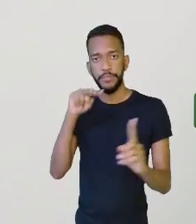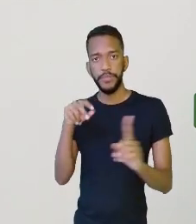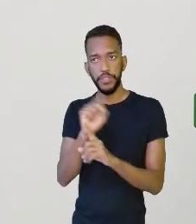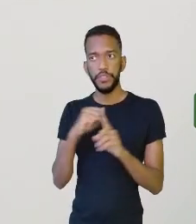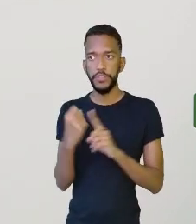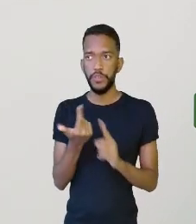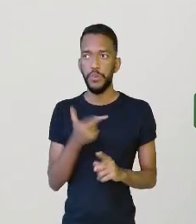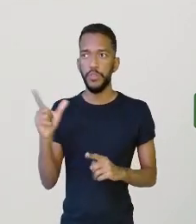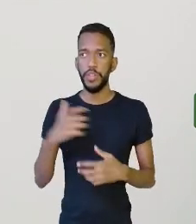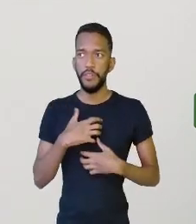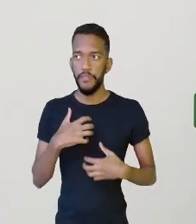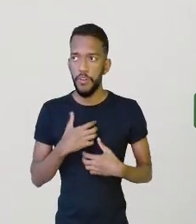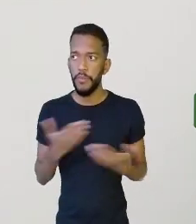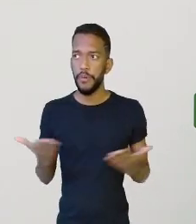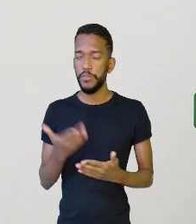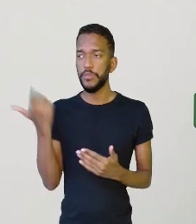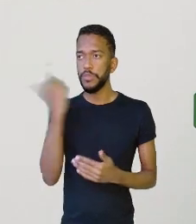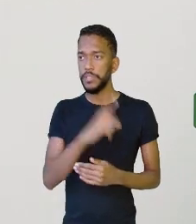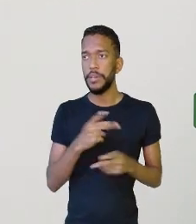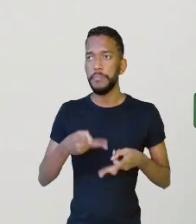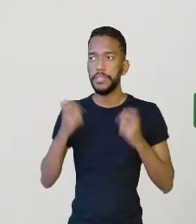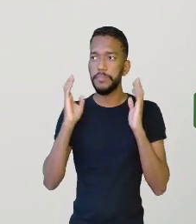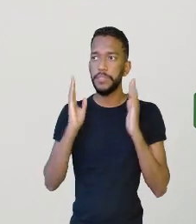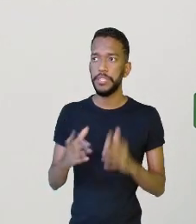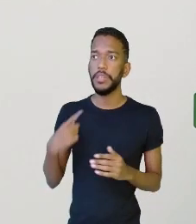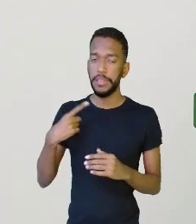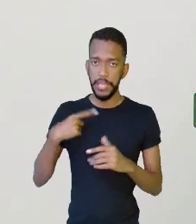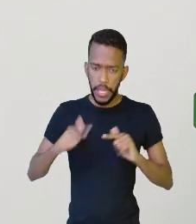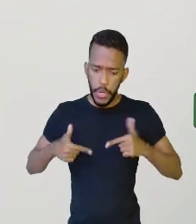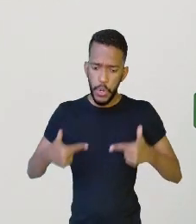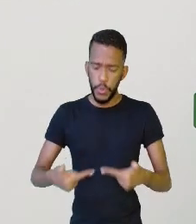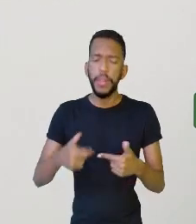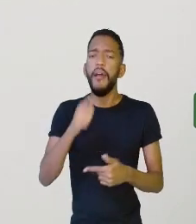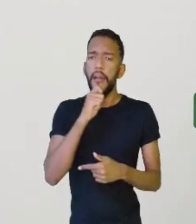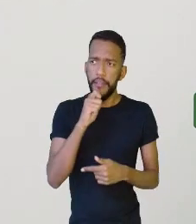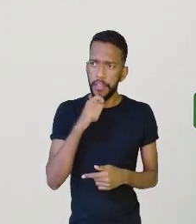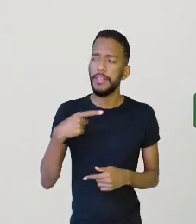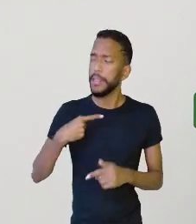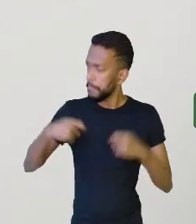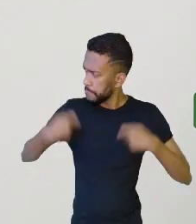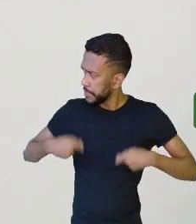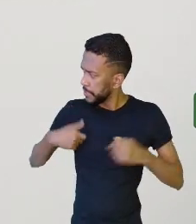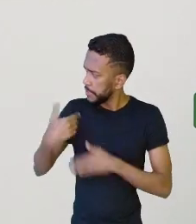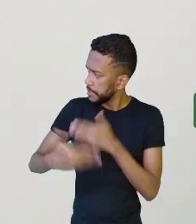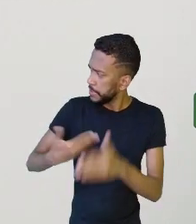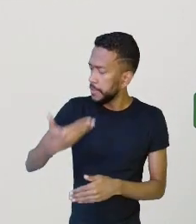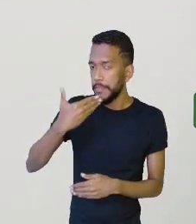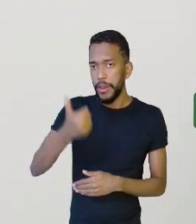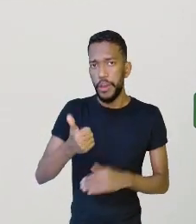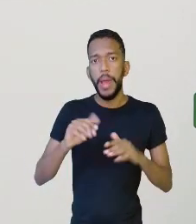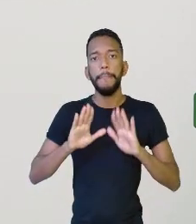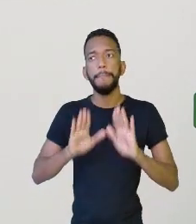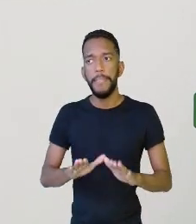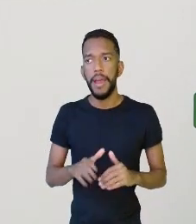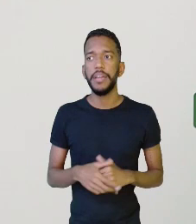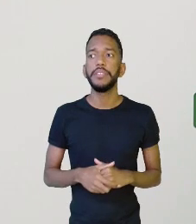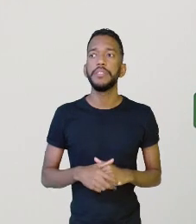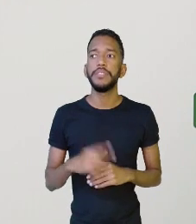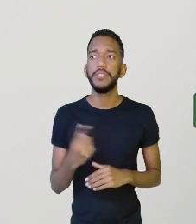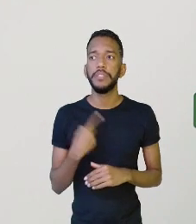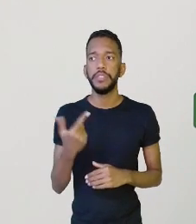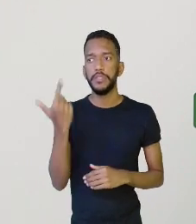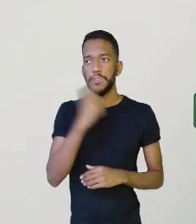de uma outra forma. A gente consegue perceber que há uma luta que ainda muito precisa melhorar, mas a